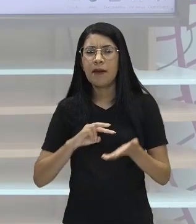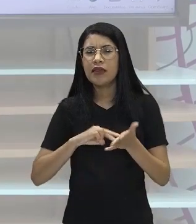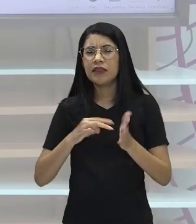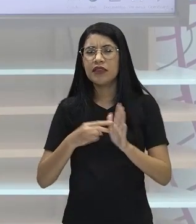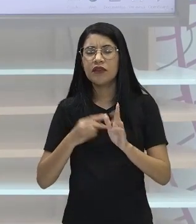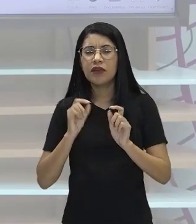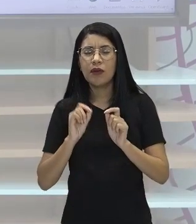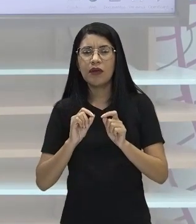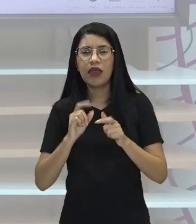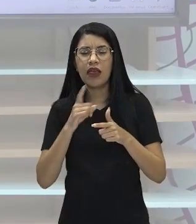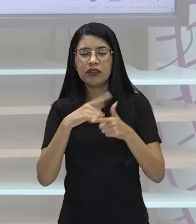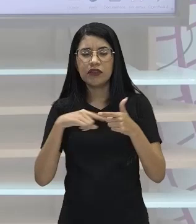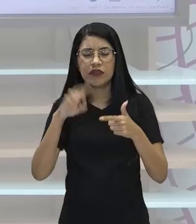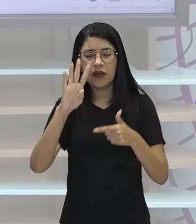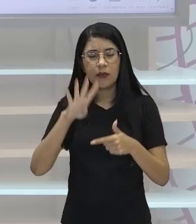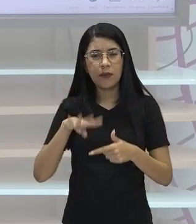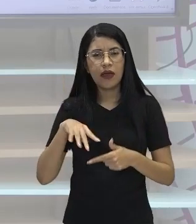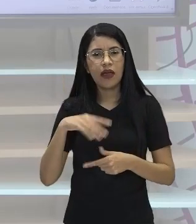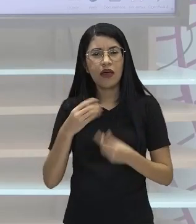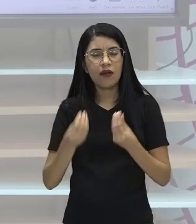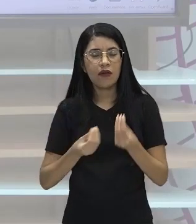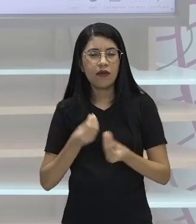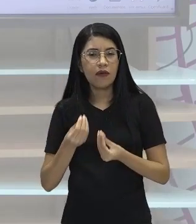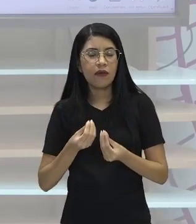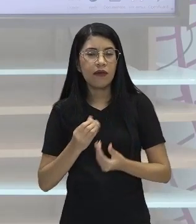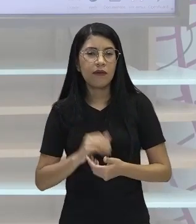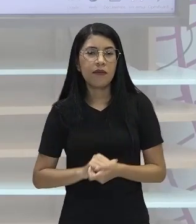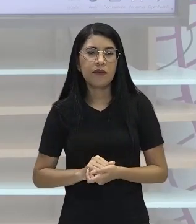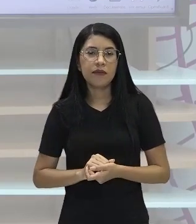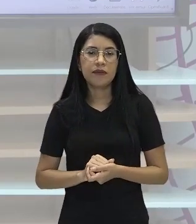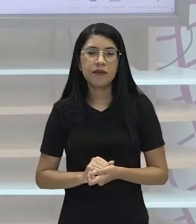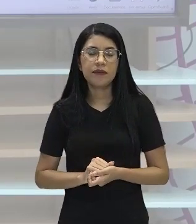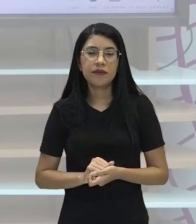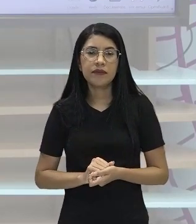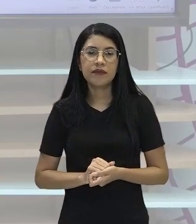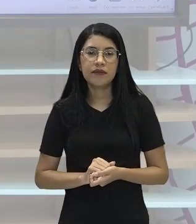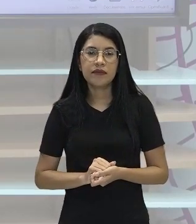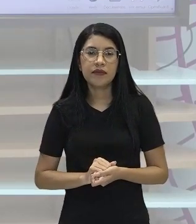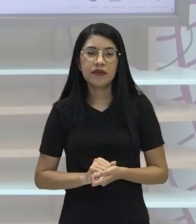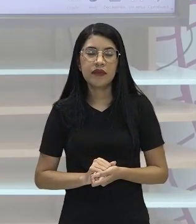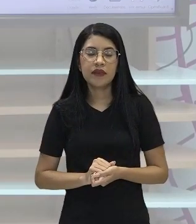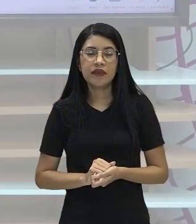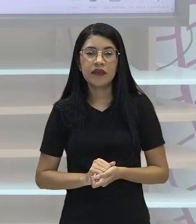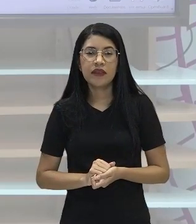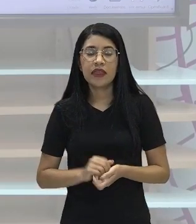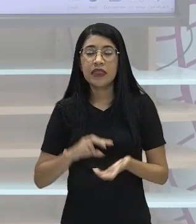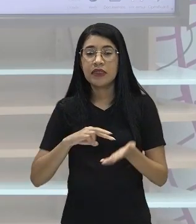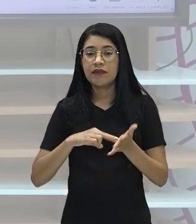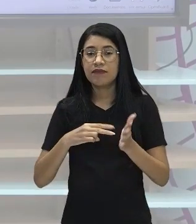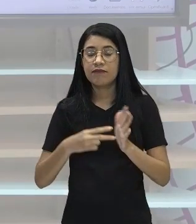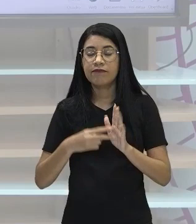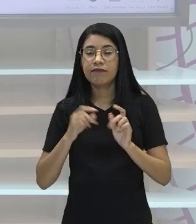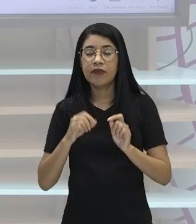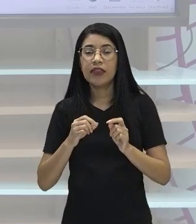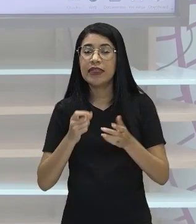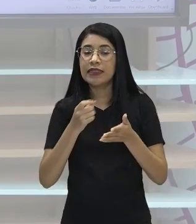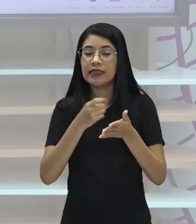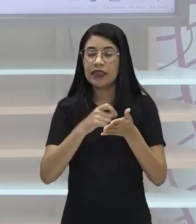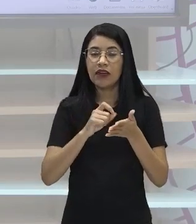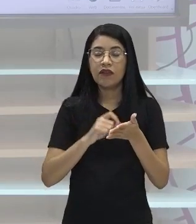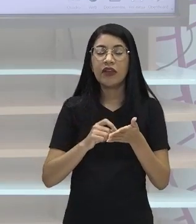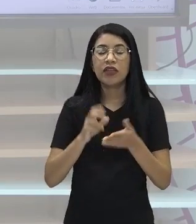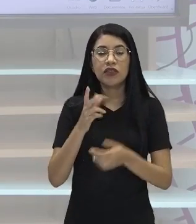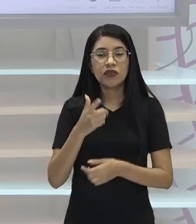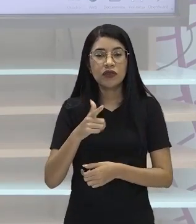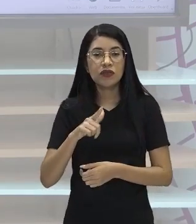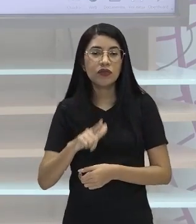fatoração? Fatorar, pessoal, significa reescrever através de um